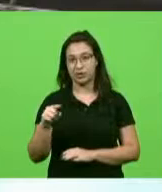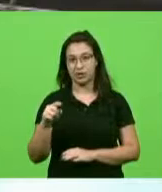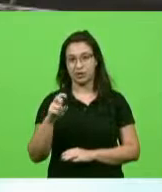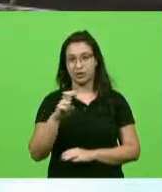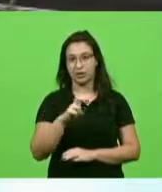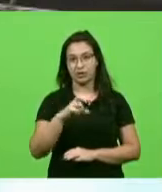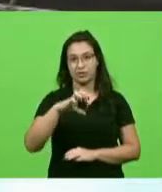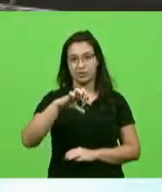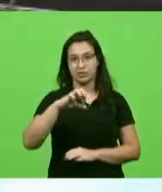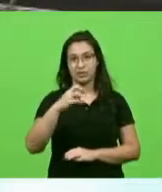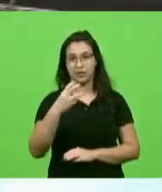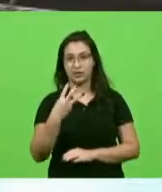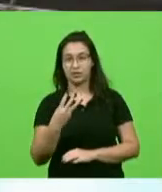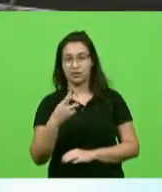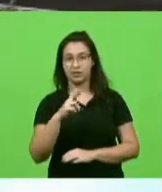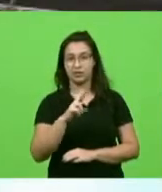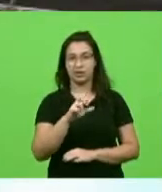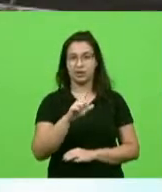542 a 593, do